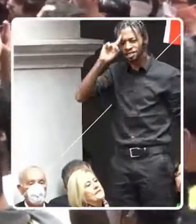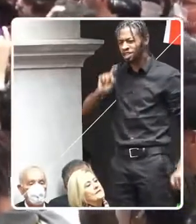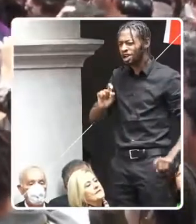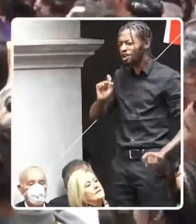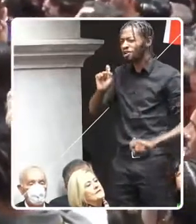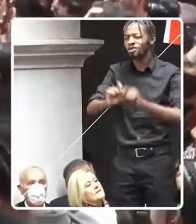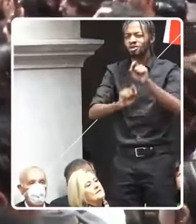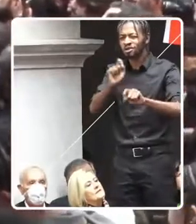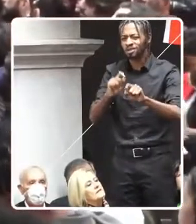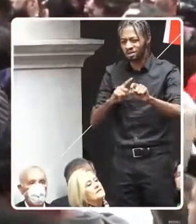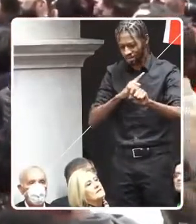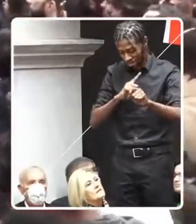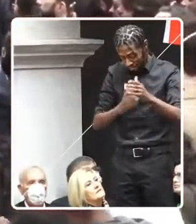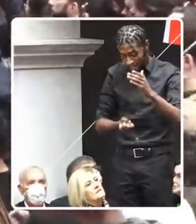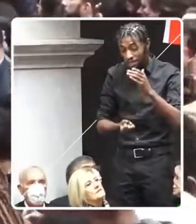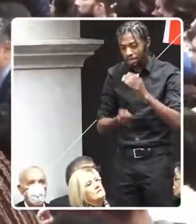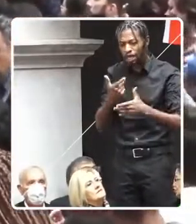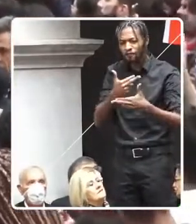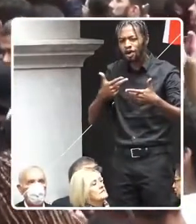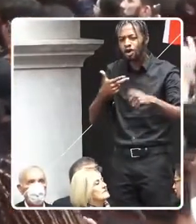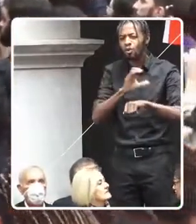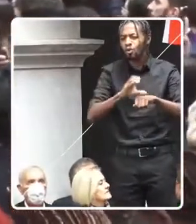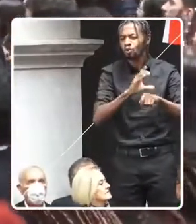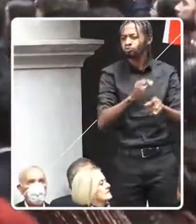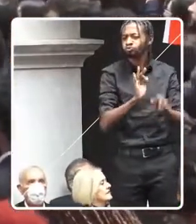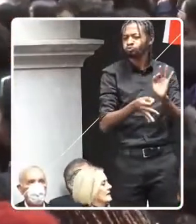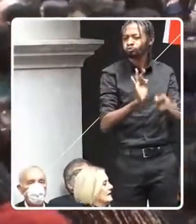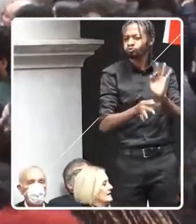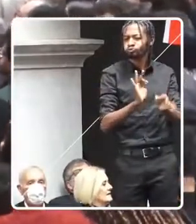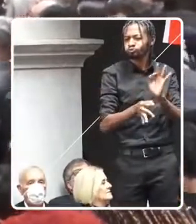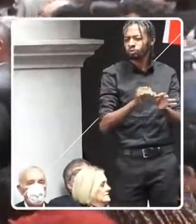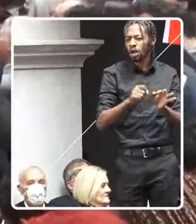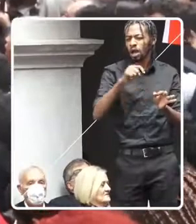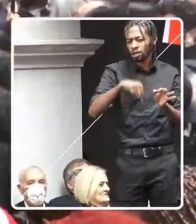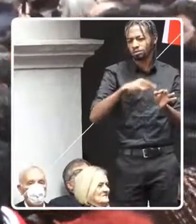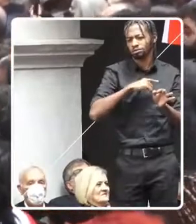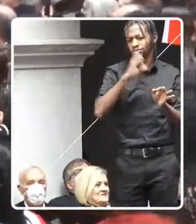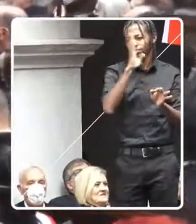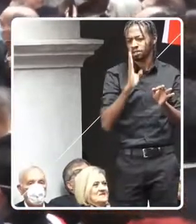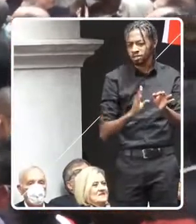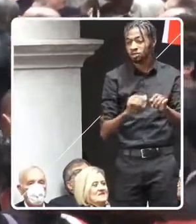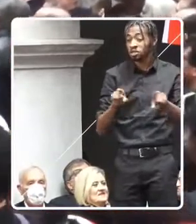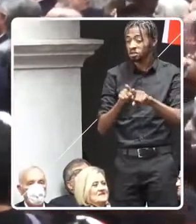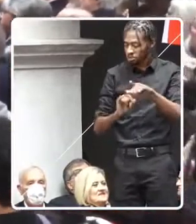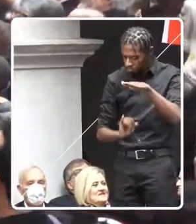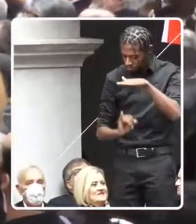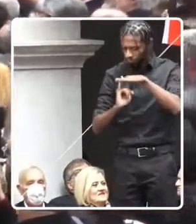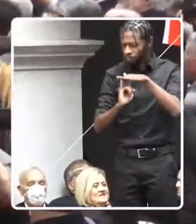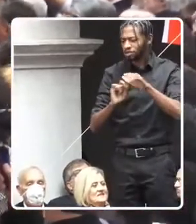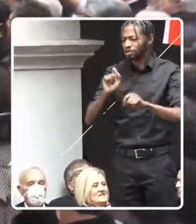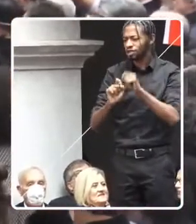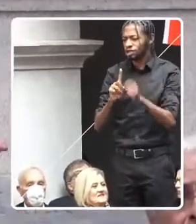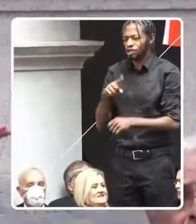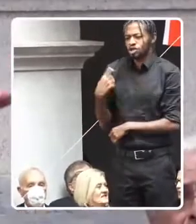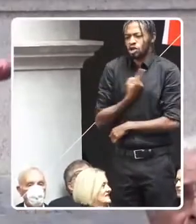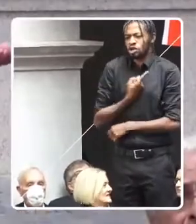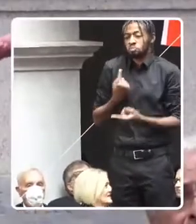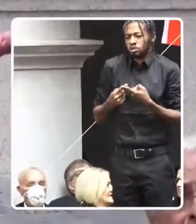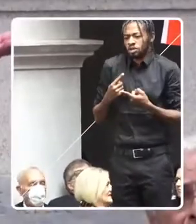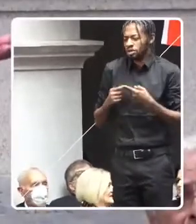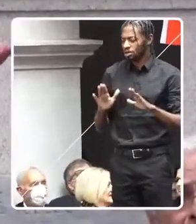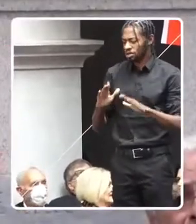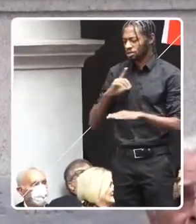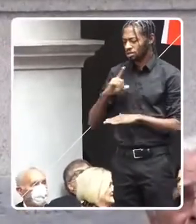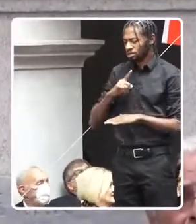dos cursos jurídicos no Brasil, dia de instituição da cidadania entre nós, porque é com o direito que